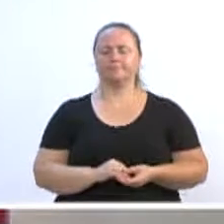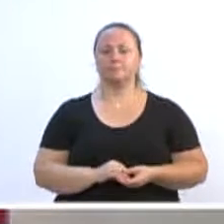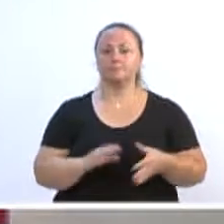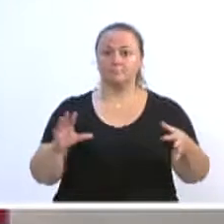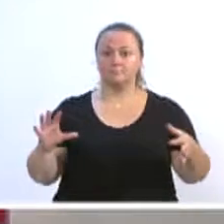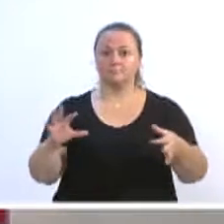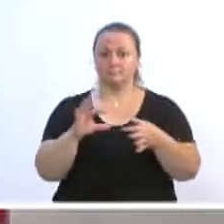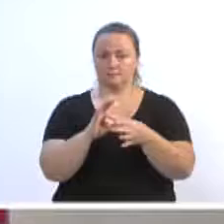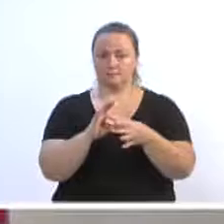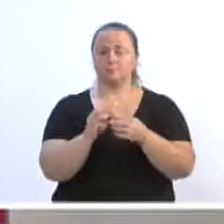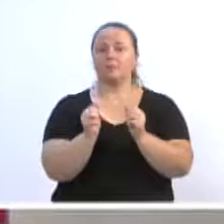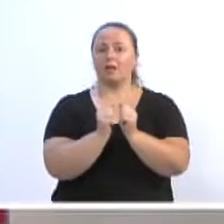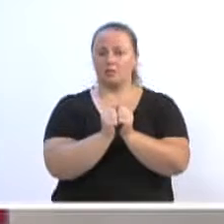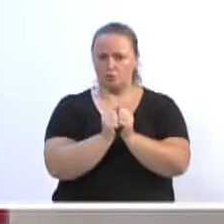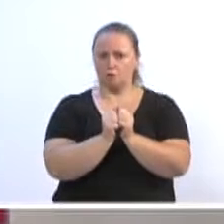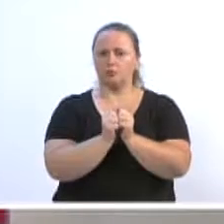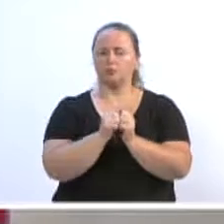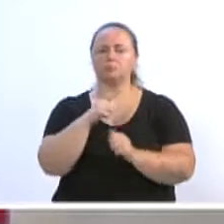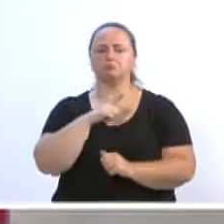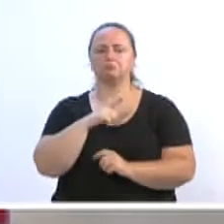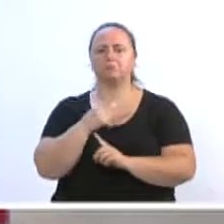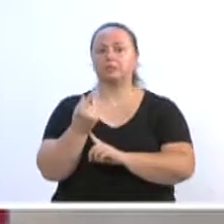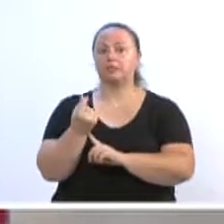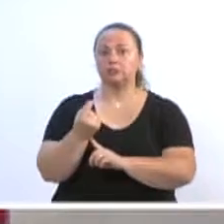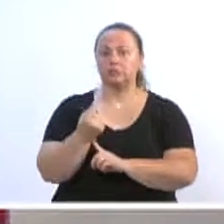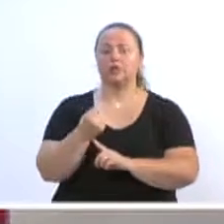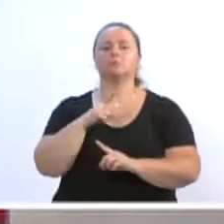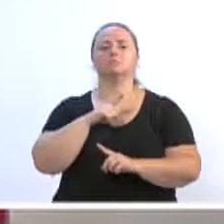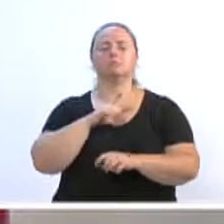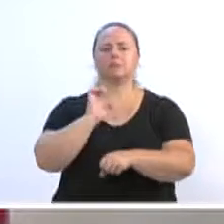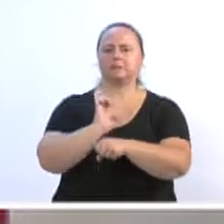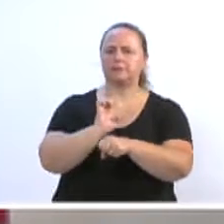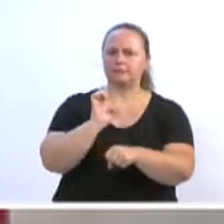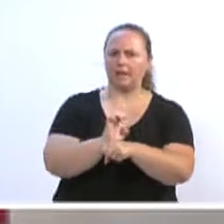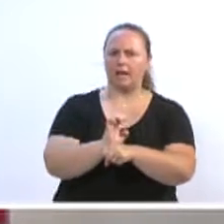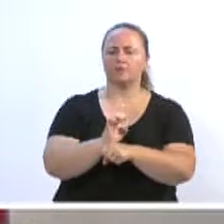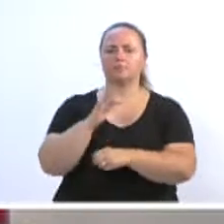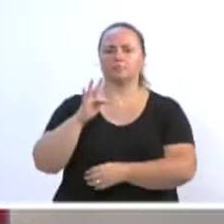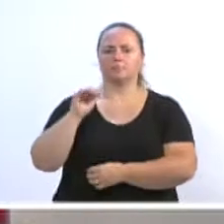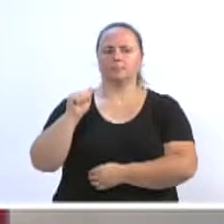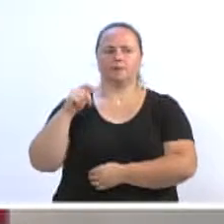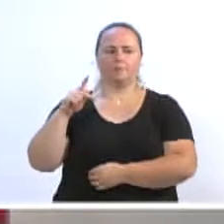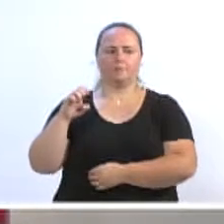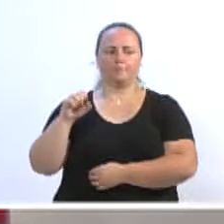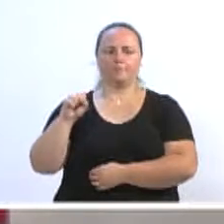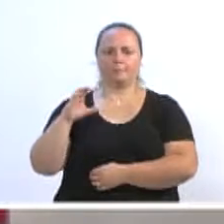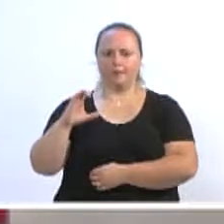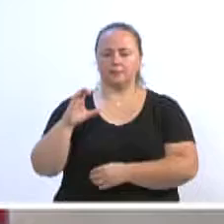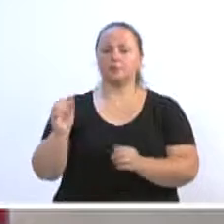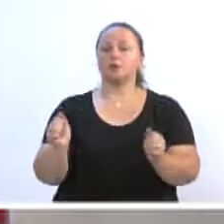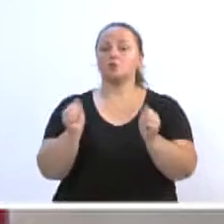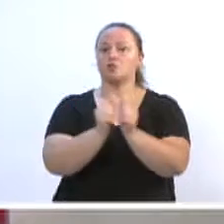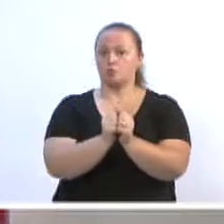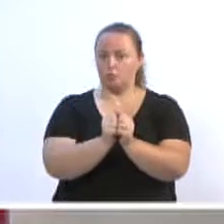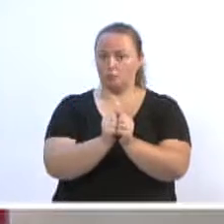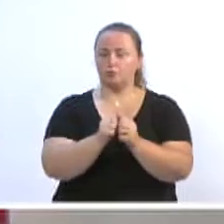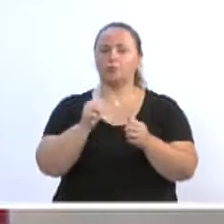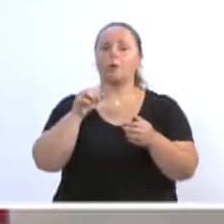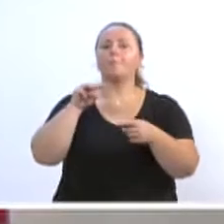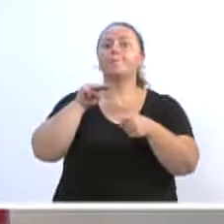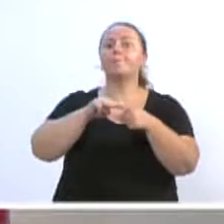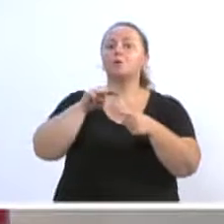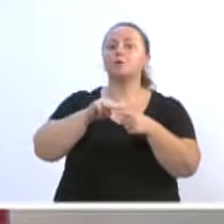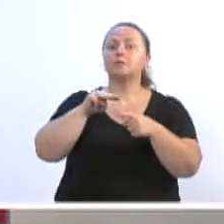programa e na condução dele o governo estadual, por meio da FAPESC, o governo municipal, por meio da Secretaria